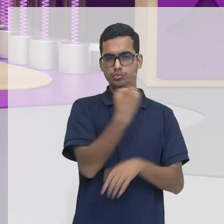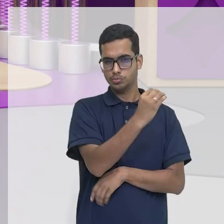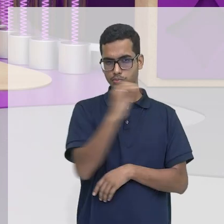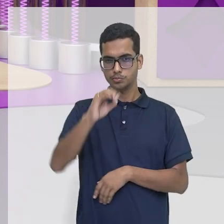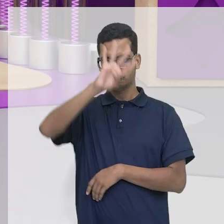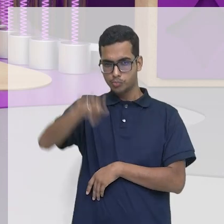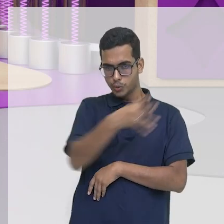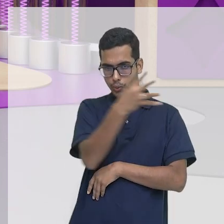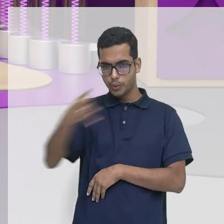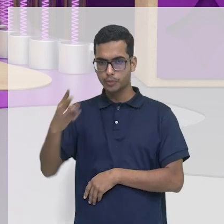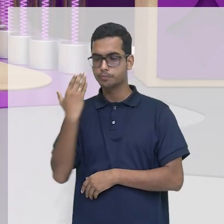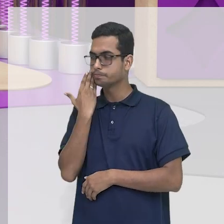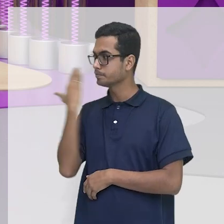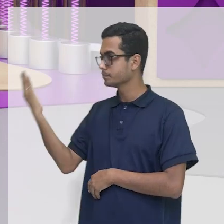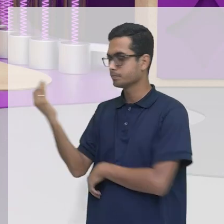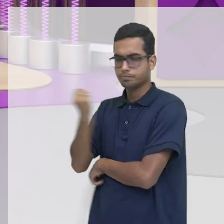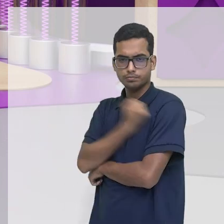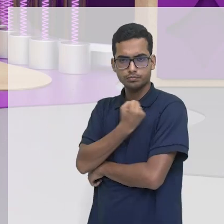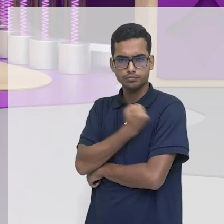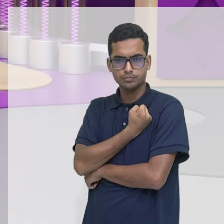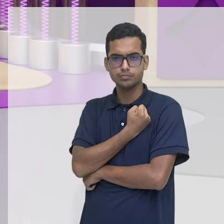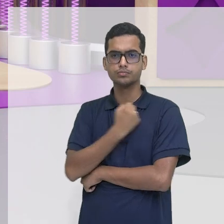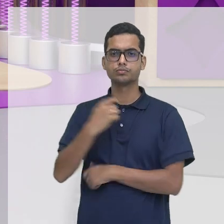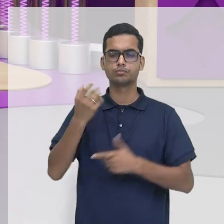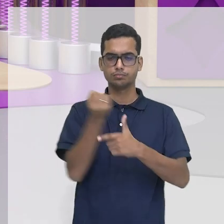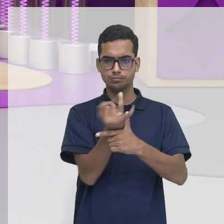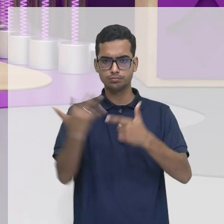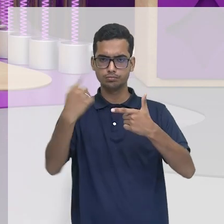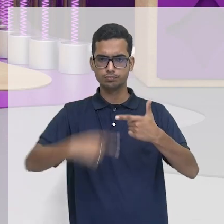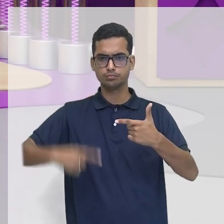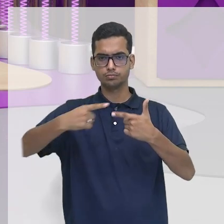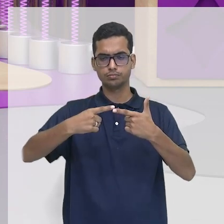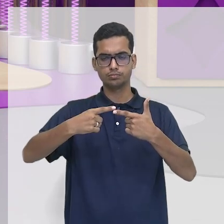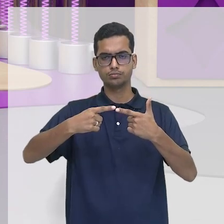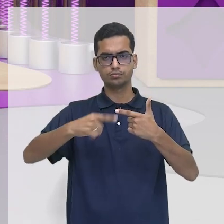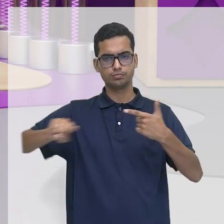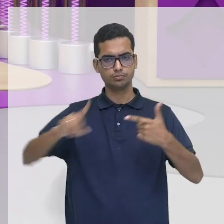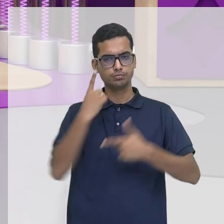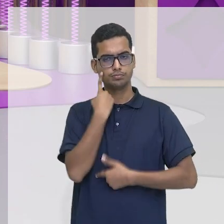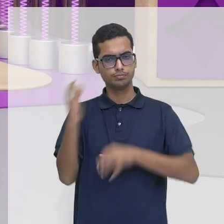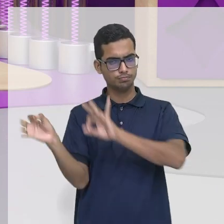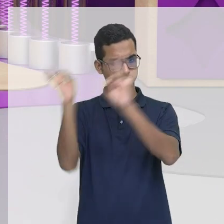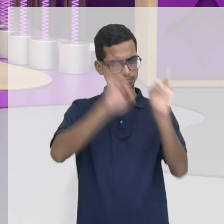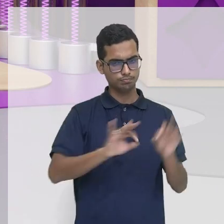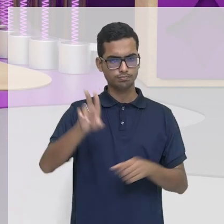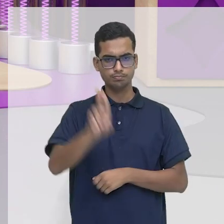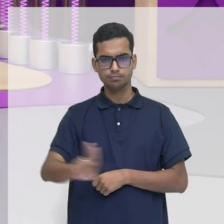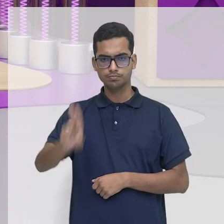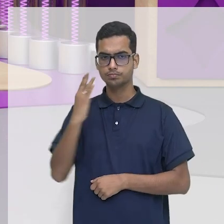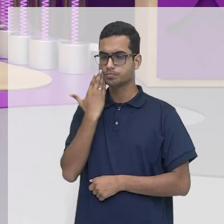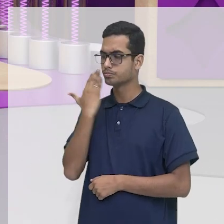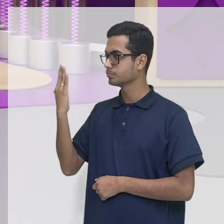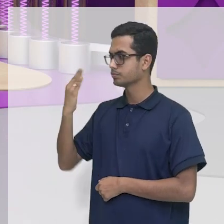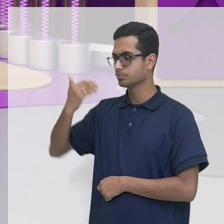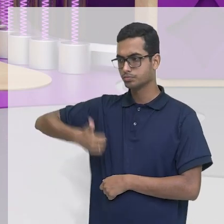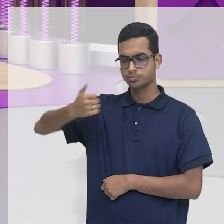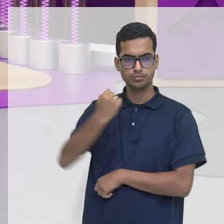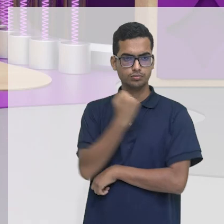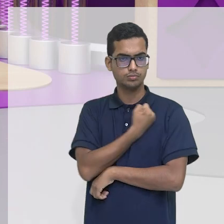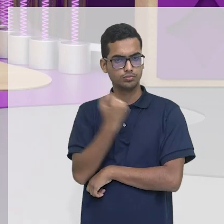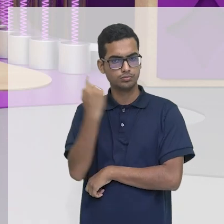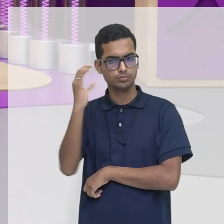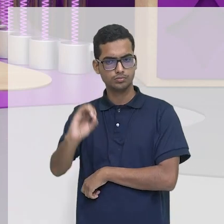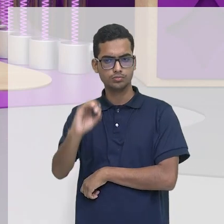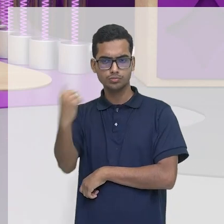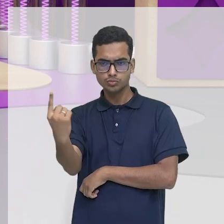Vamos então descobrir os números primos de 1 até 100 usando o crivo de Eratóstenes. Venha comigo. Primeiro, o número 1. Bem, o